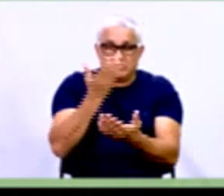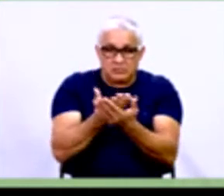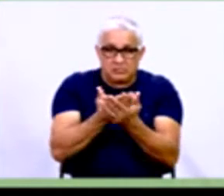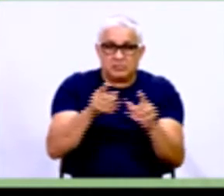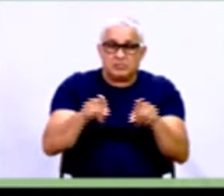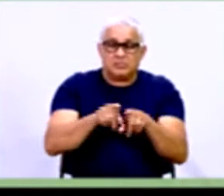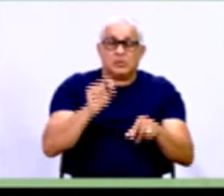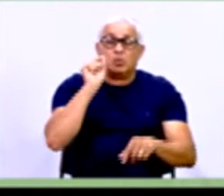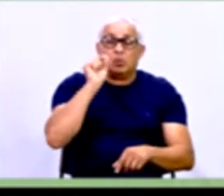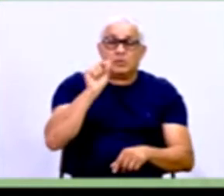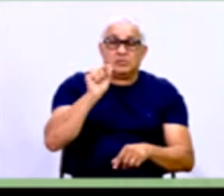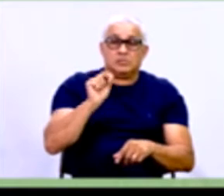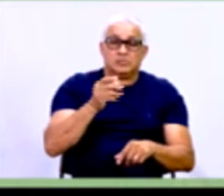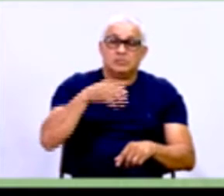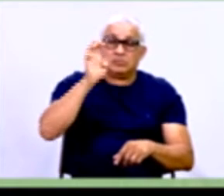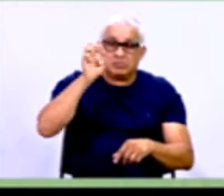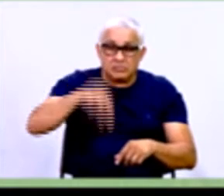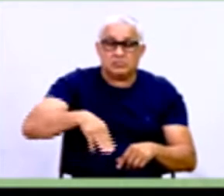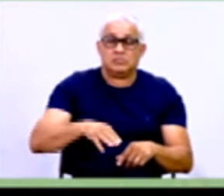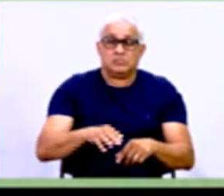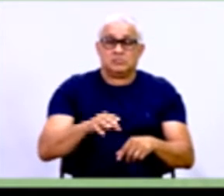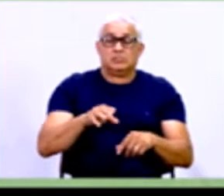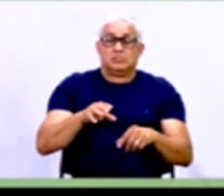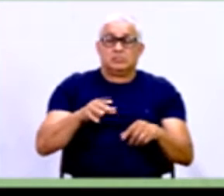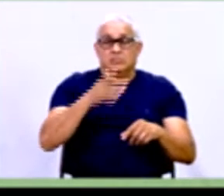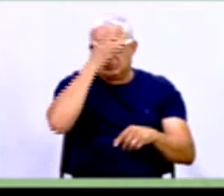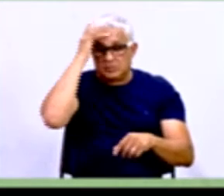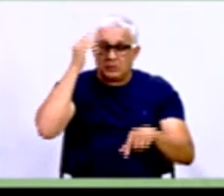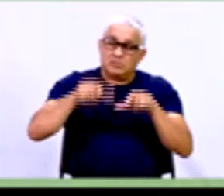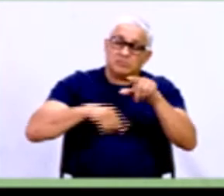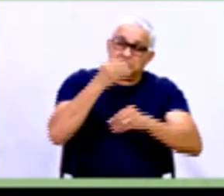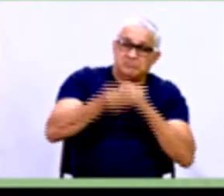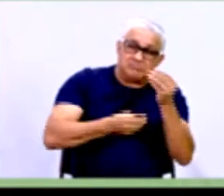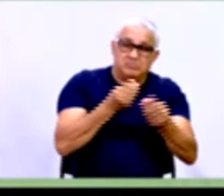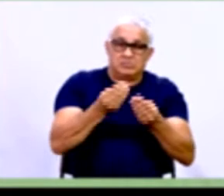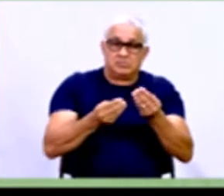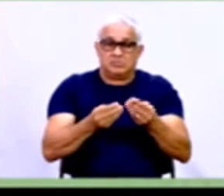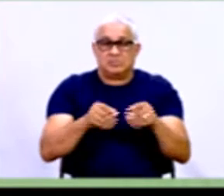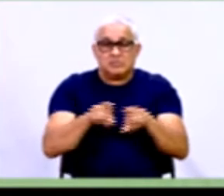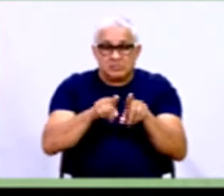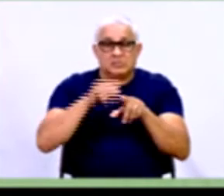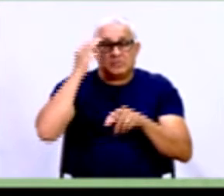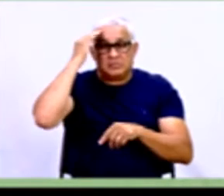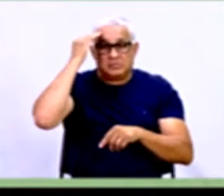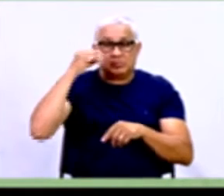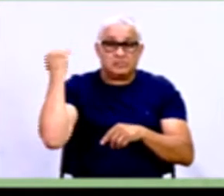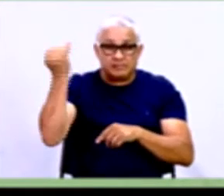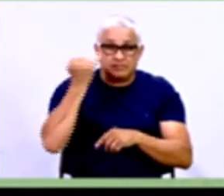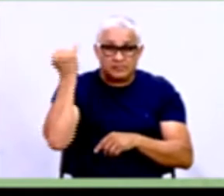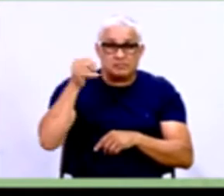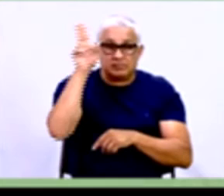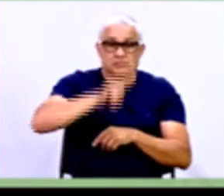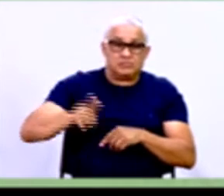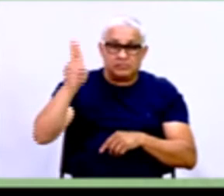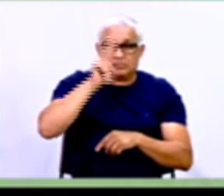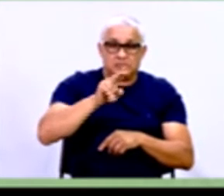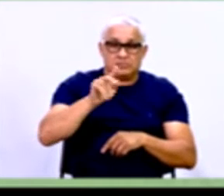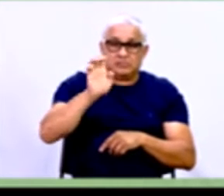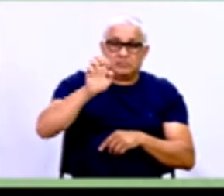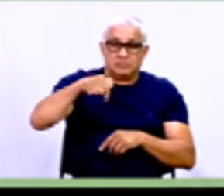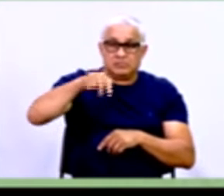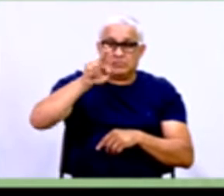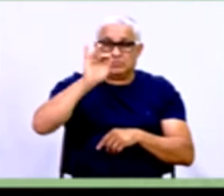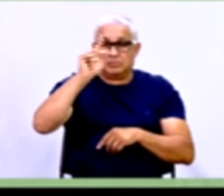benefícios acidentários e entender os procedimentos para suas consecuções. E ainda entender a importância do uso dos equipamentos de